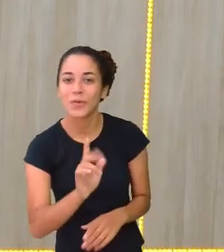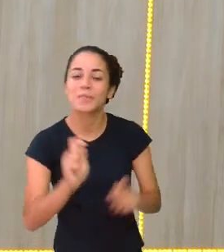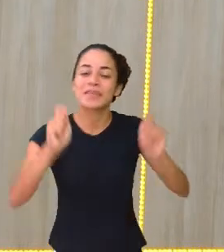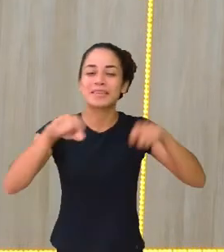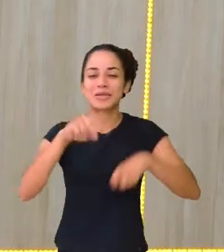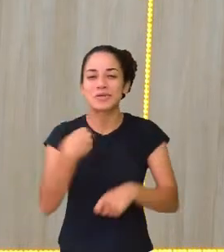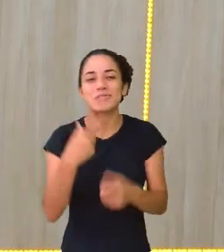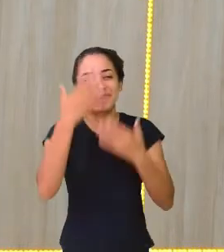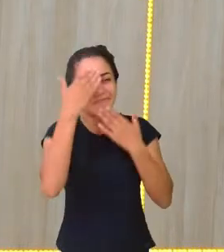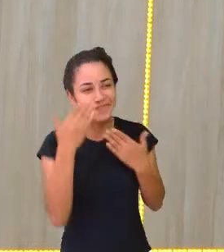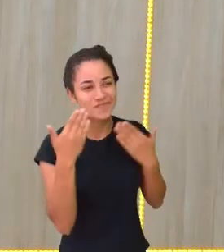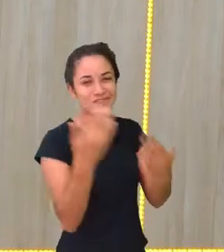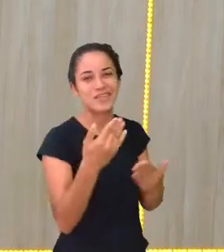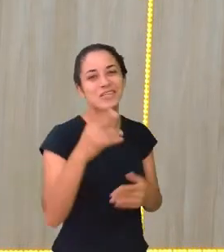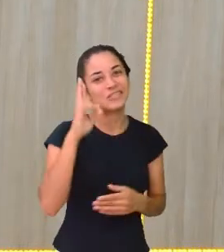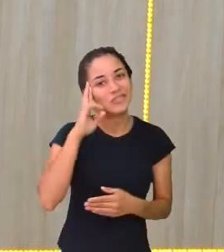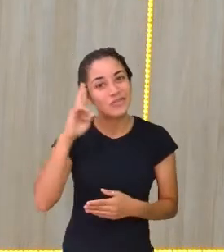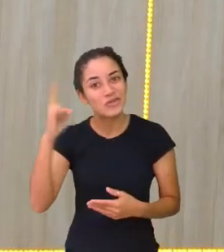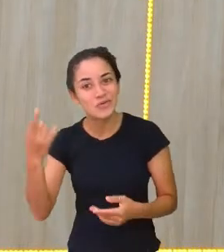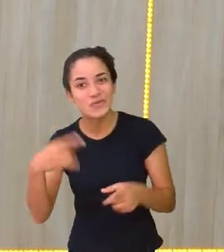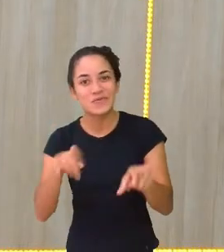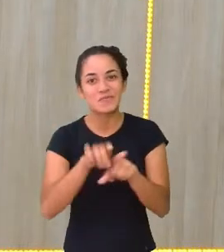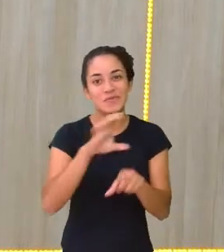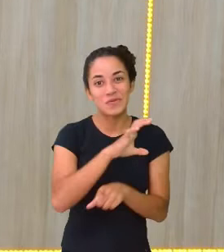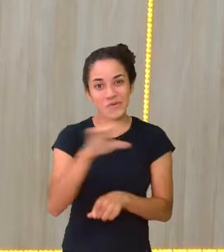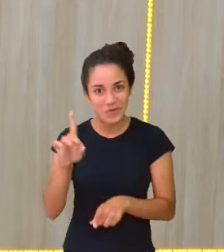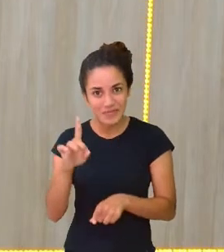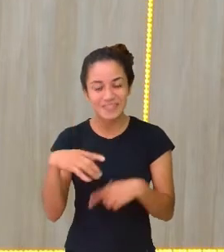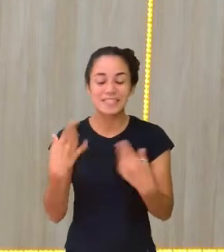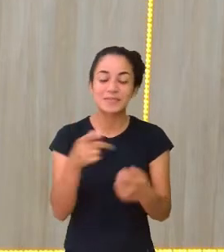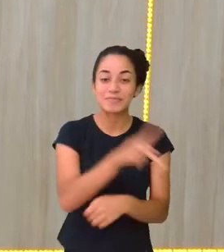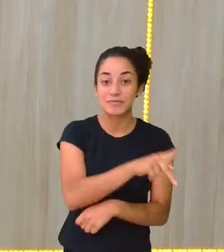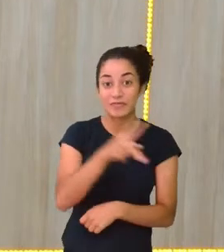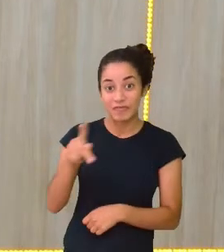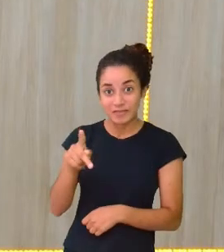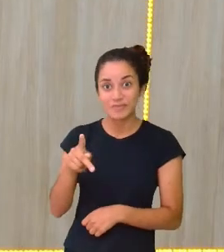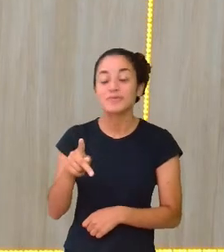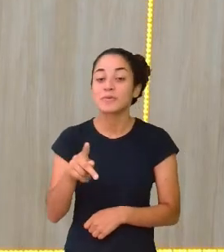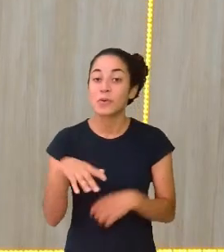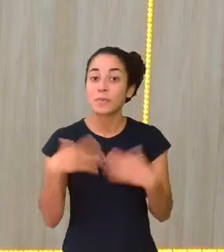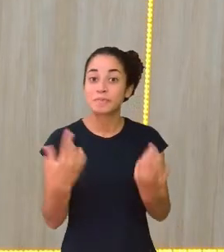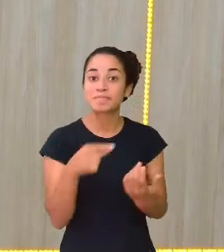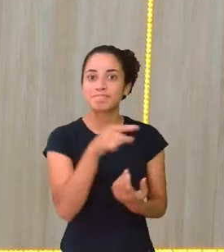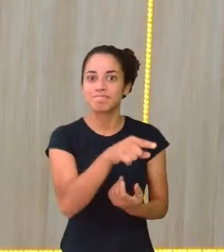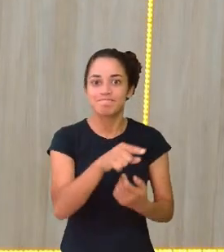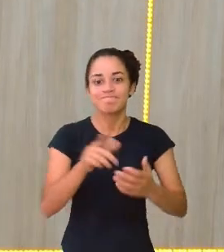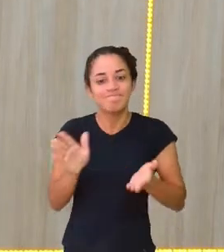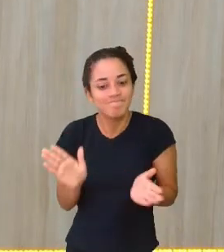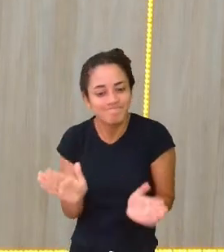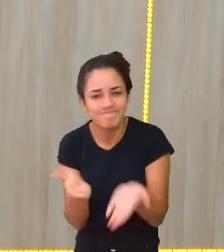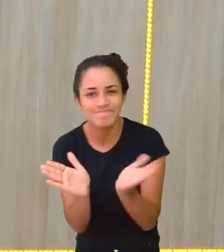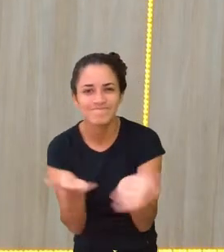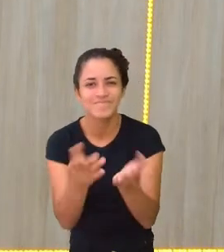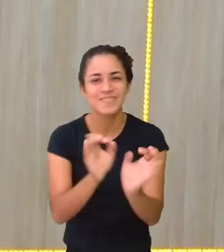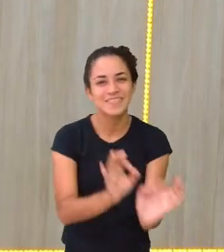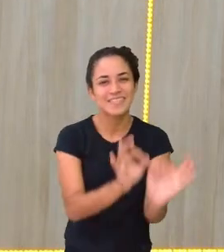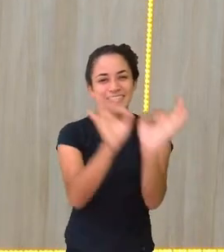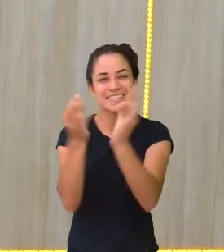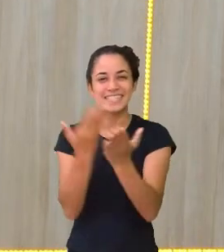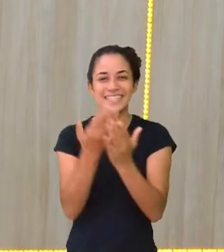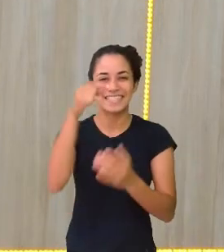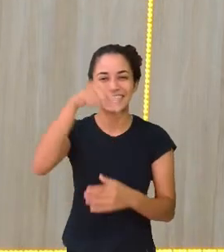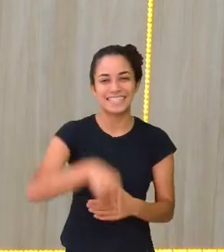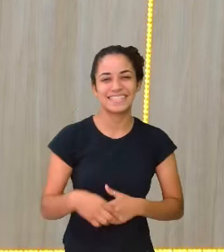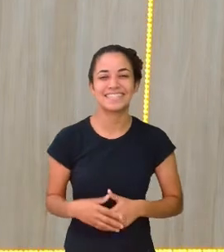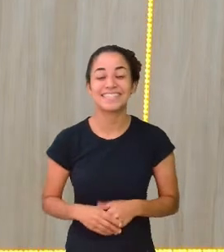ao gestor, aos coordenadores, os professores que estão incentivando vocês a assistirem às nossas